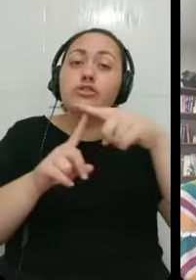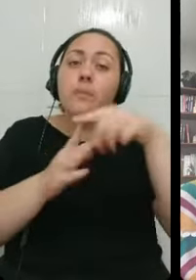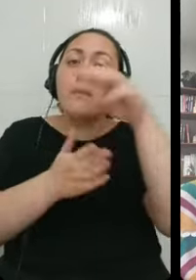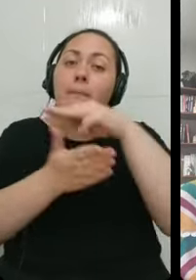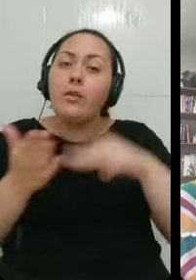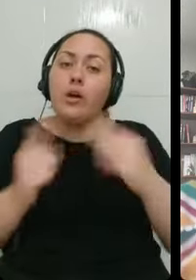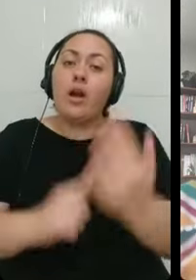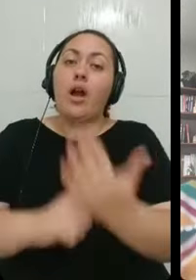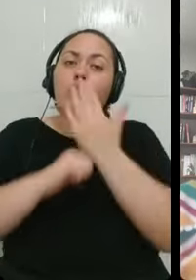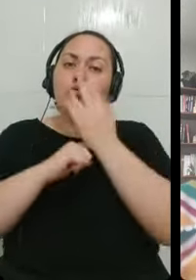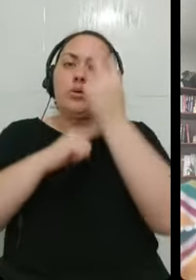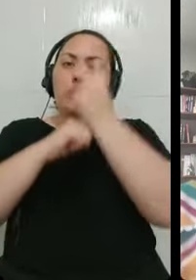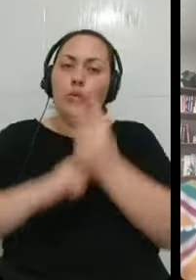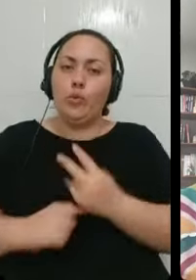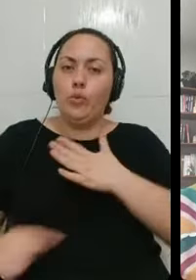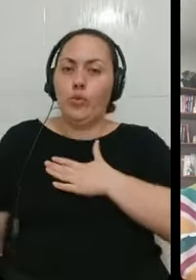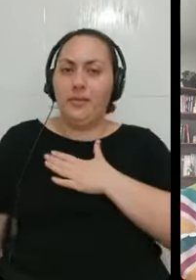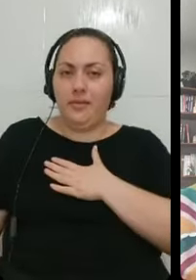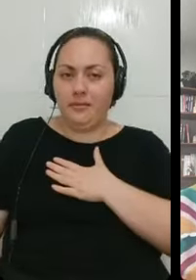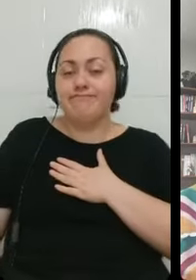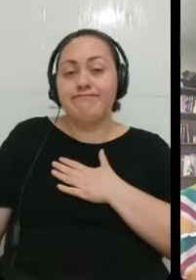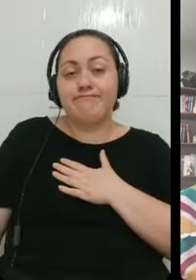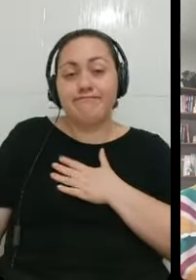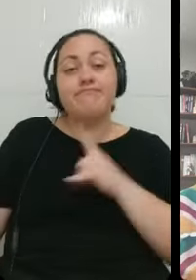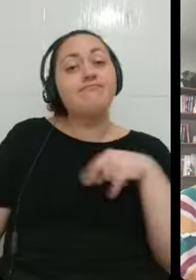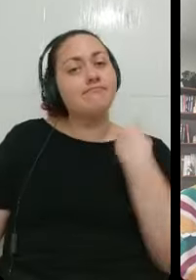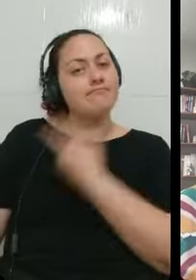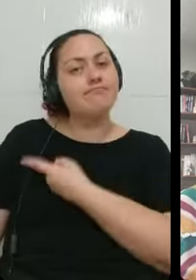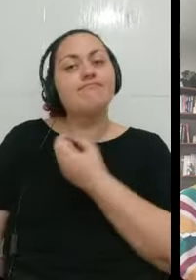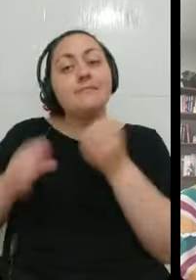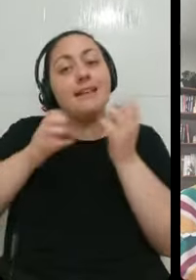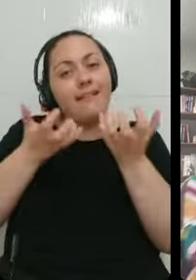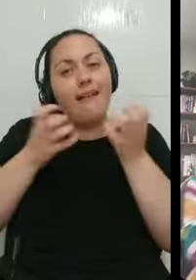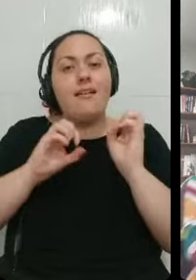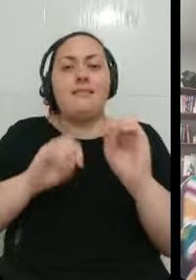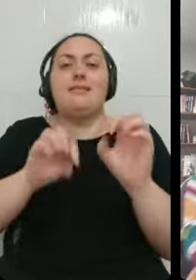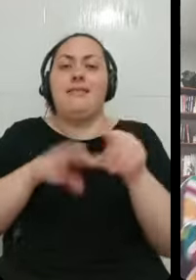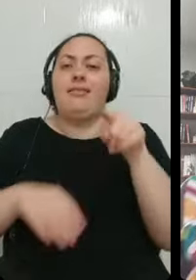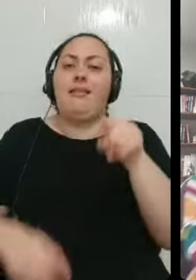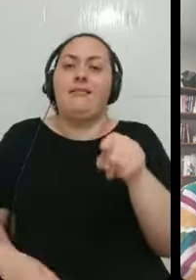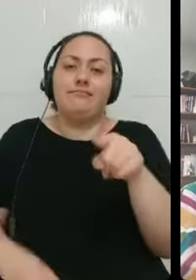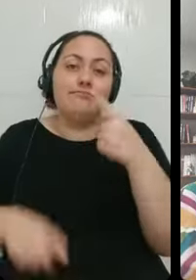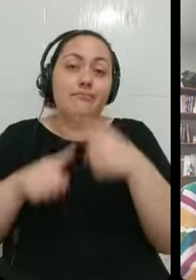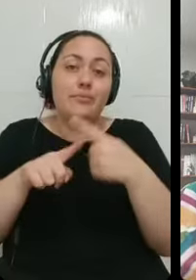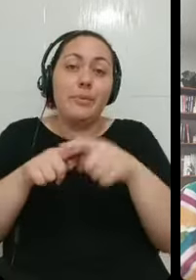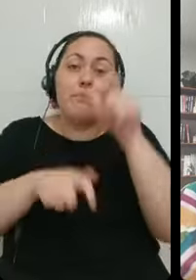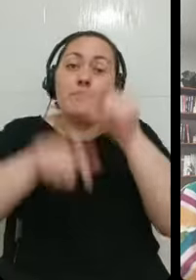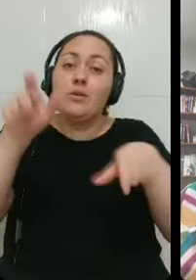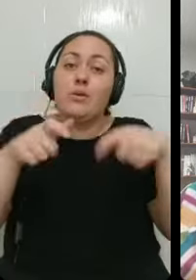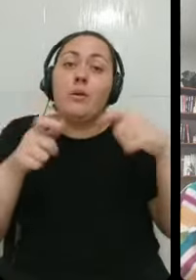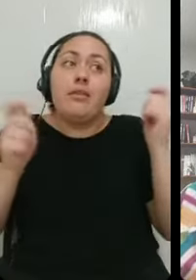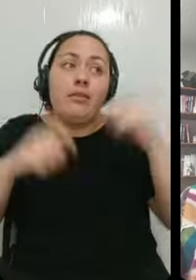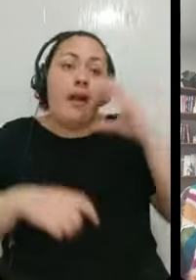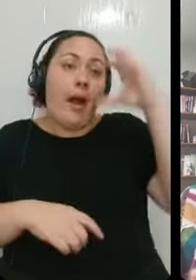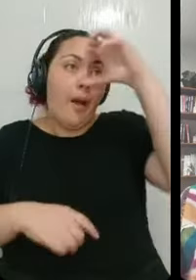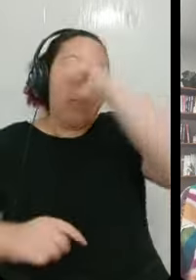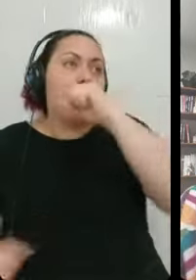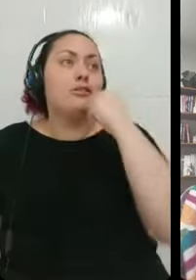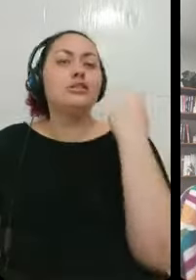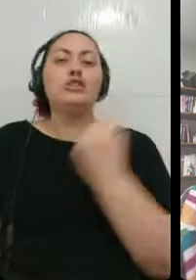Então, a gente tem trabalhado muito nisso, né, para que as pessoas também tenham autonomia, né,